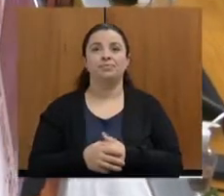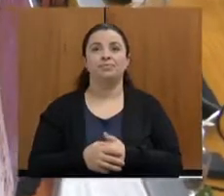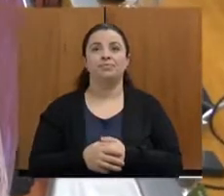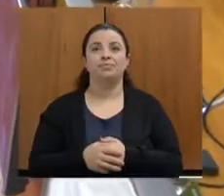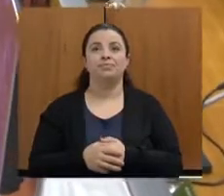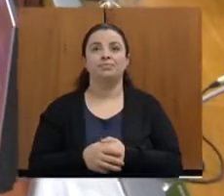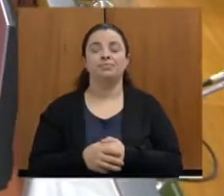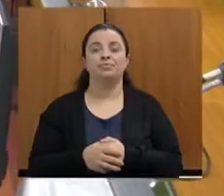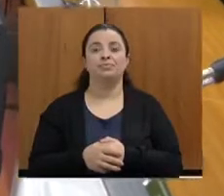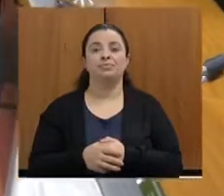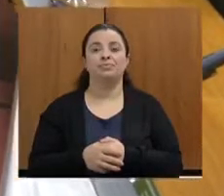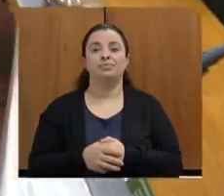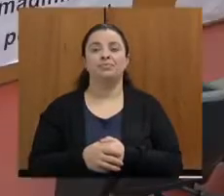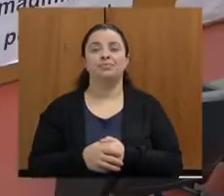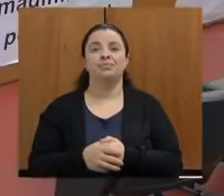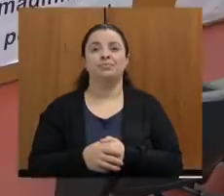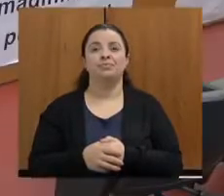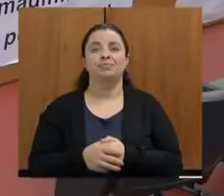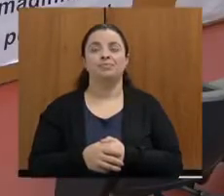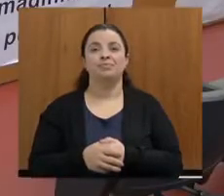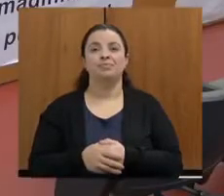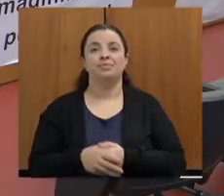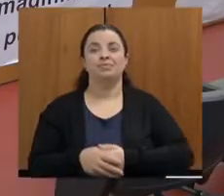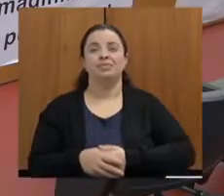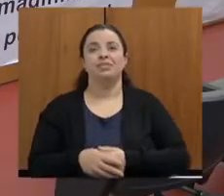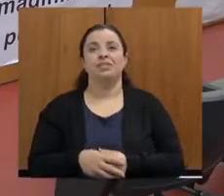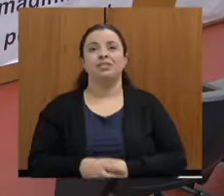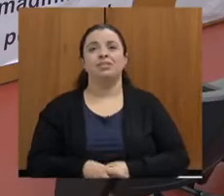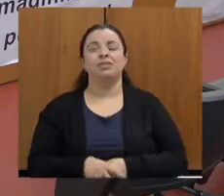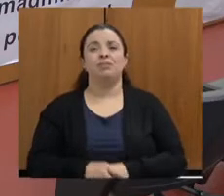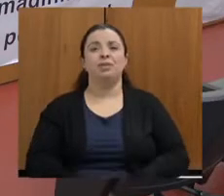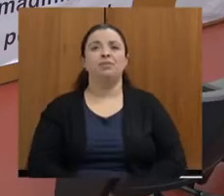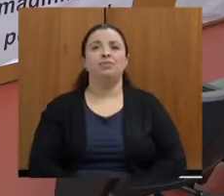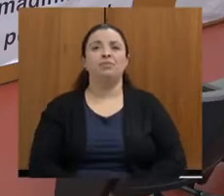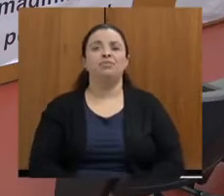E aí o cabelo agora